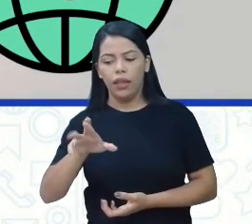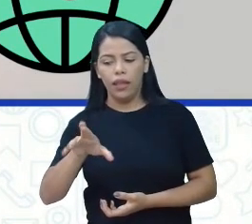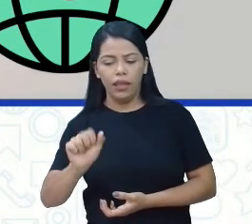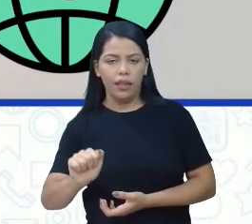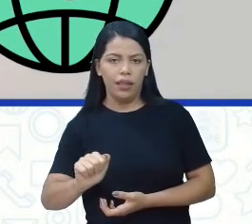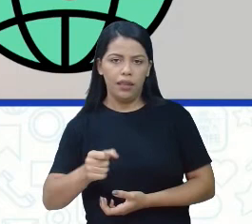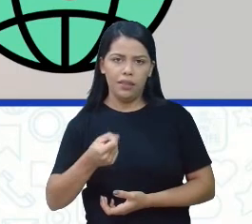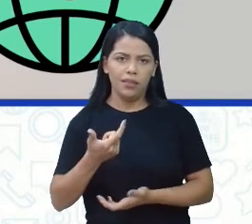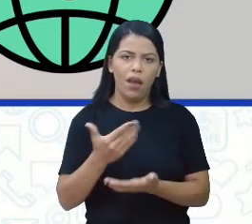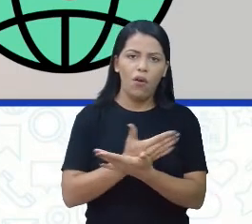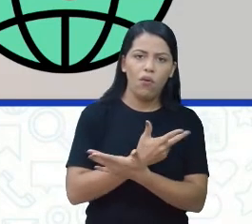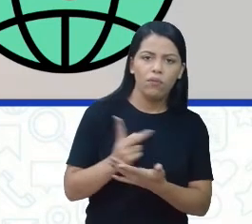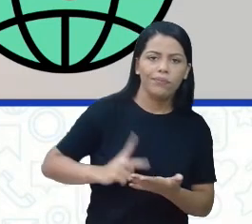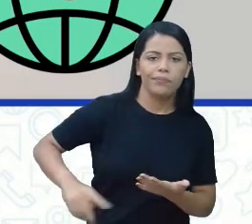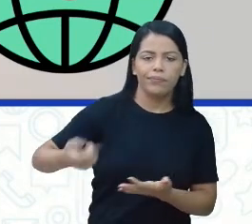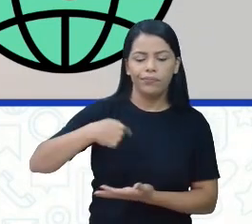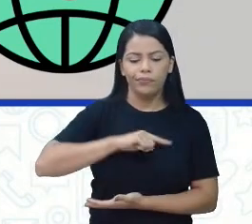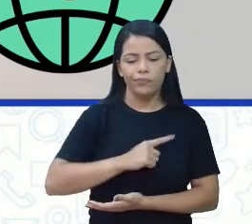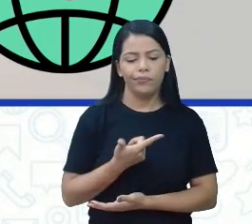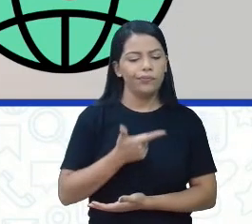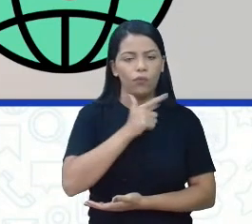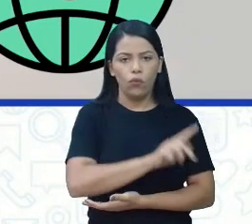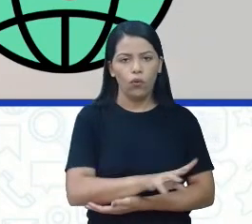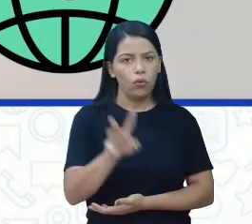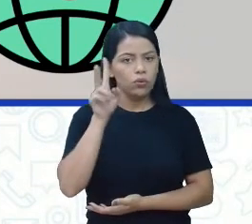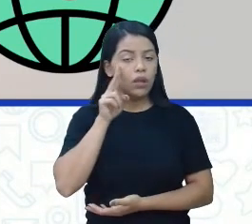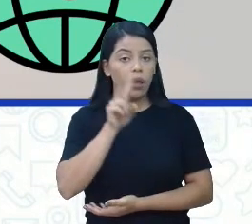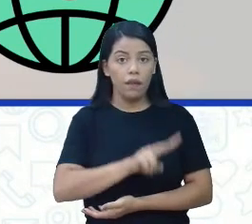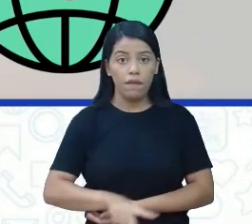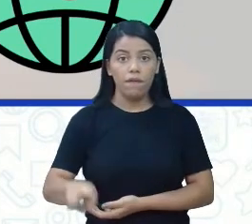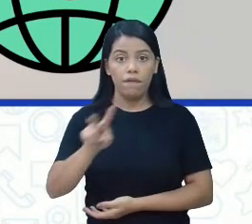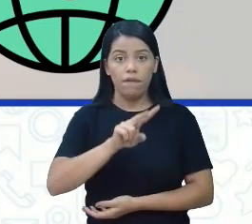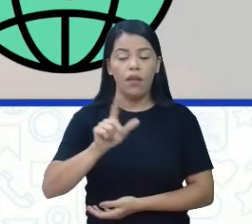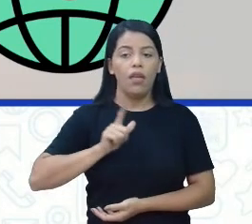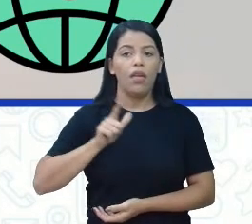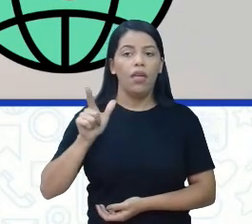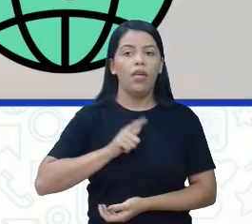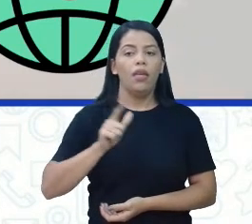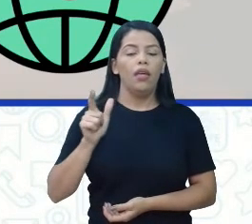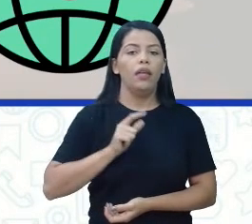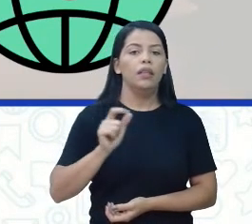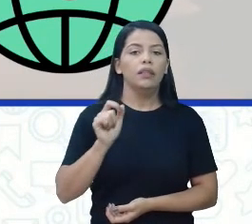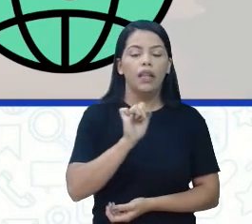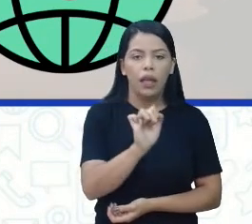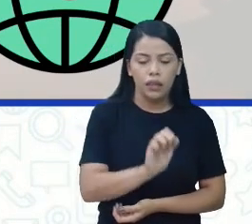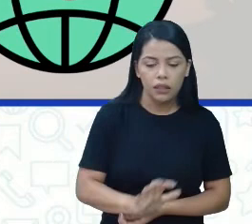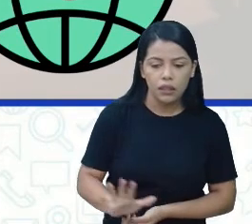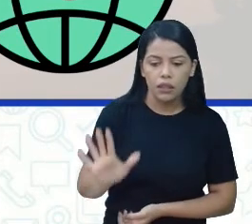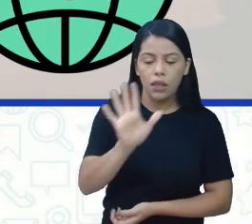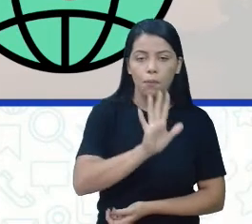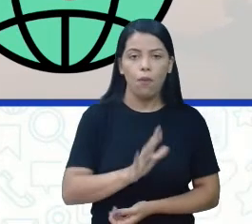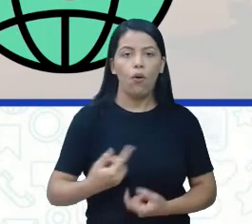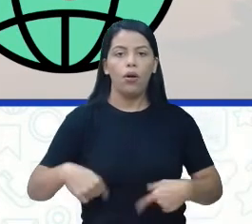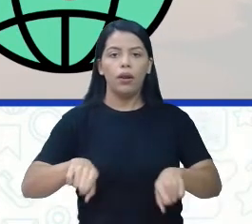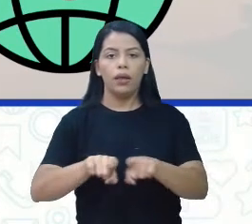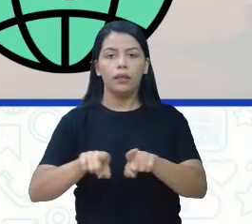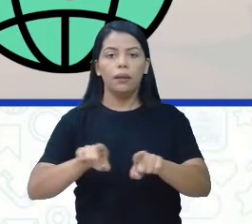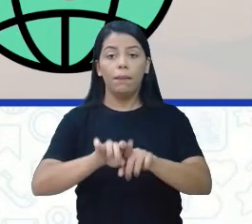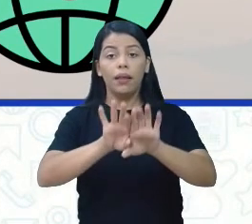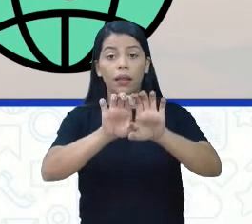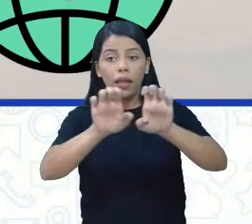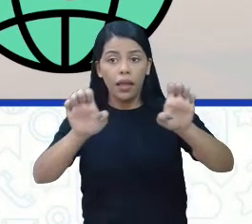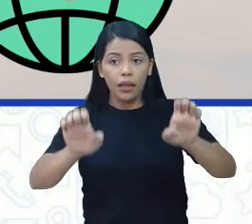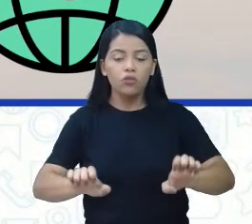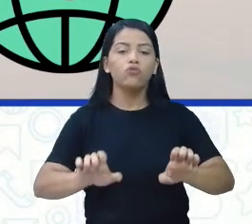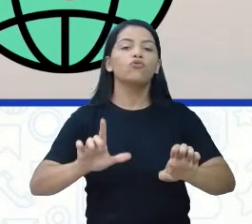mas principalmente pelas relações, olha aí, ó, simbólicas, estruturais e de poder que garantem a sua existência